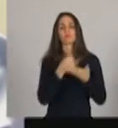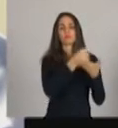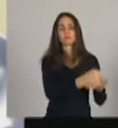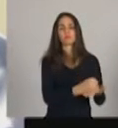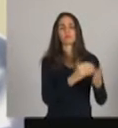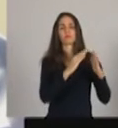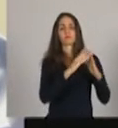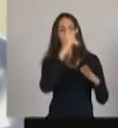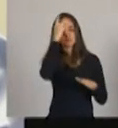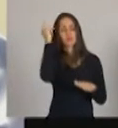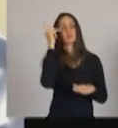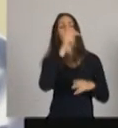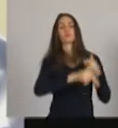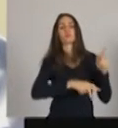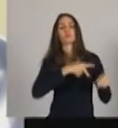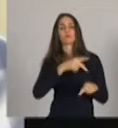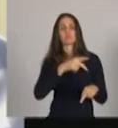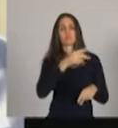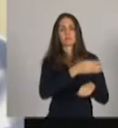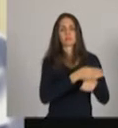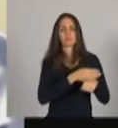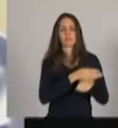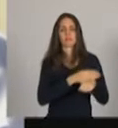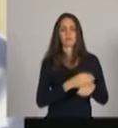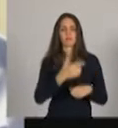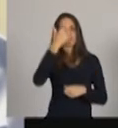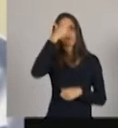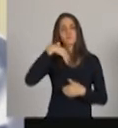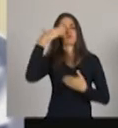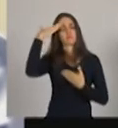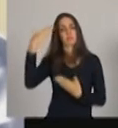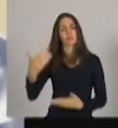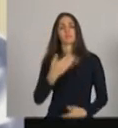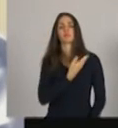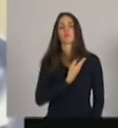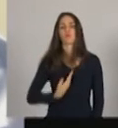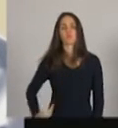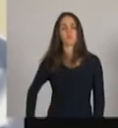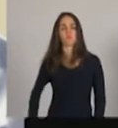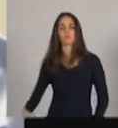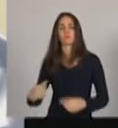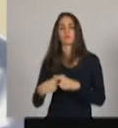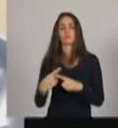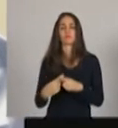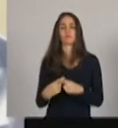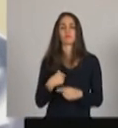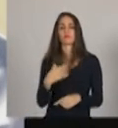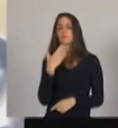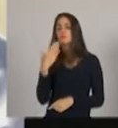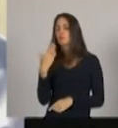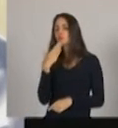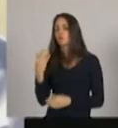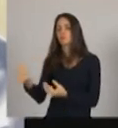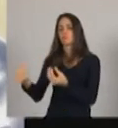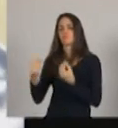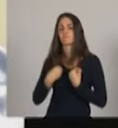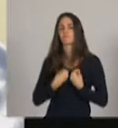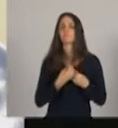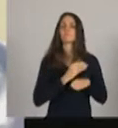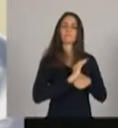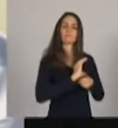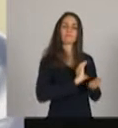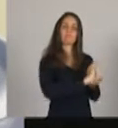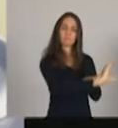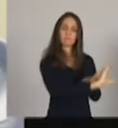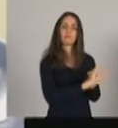serrana. Hoje a minha fala é de agradecimento ao governo por estar atendendo os nossos pedidos, as nossas solicitações